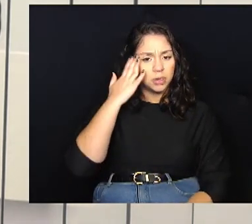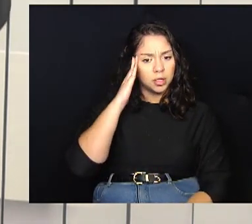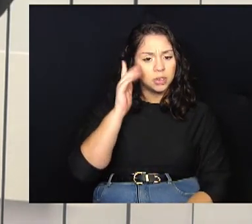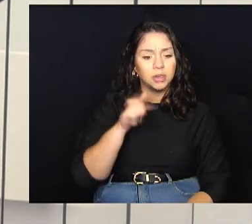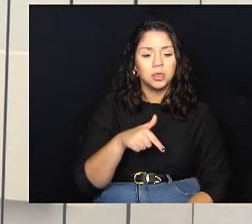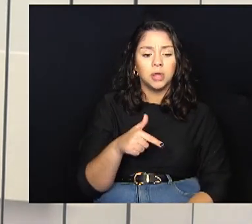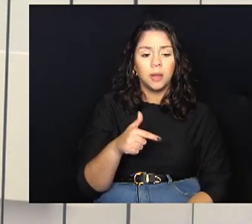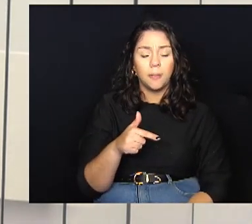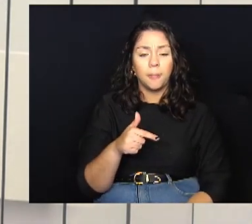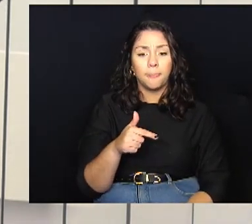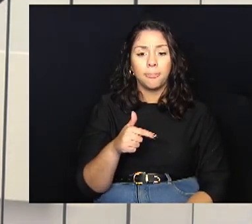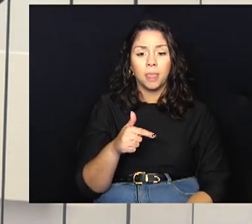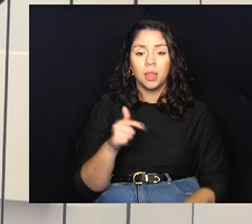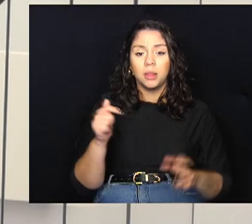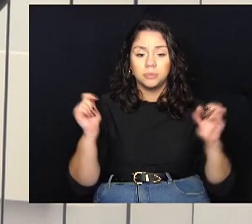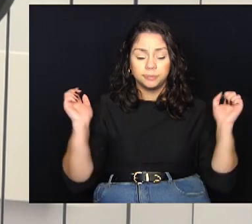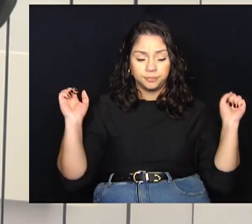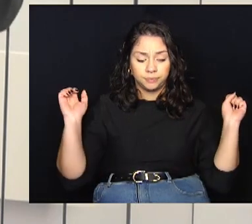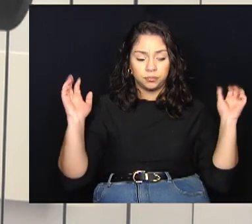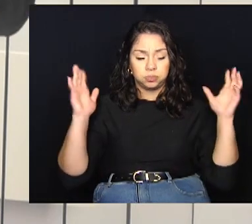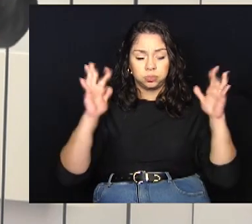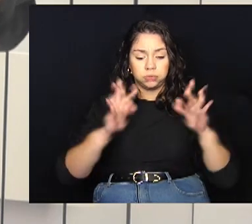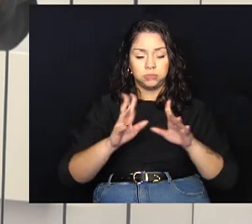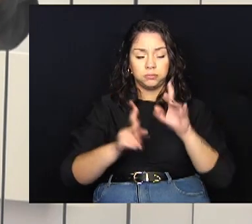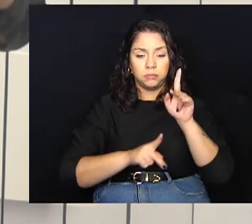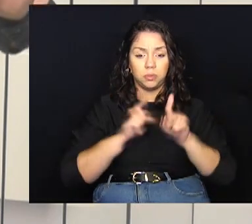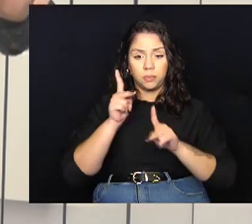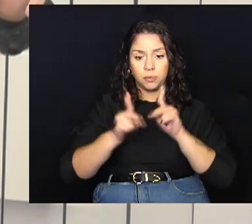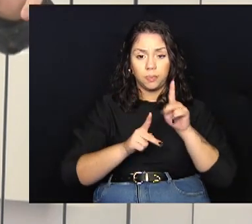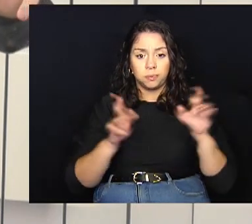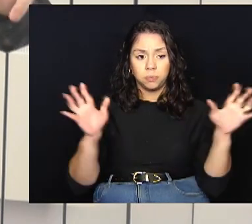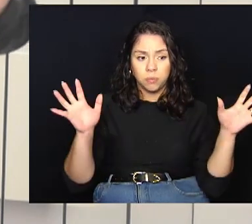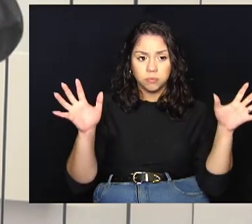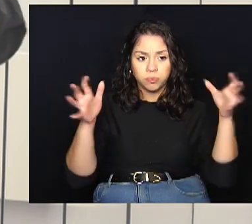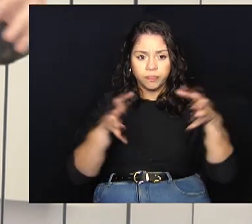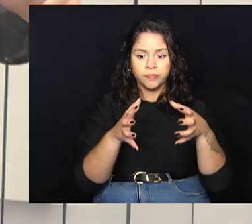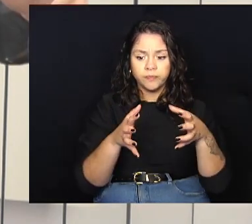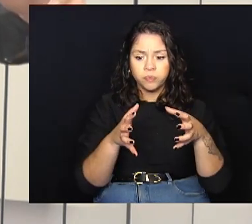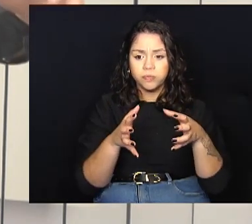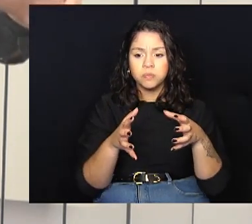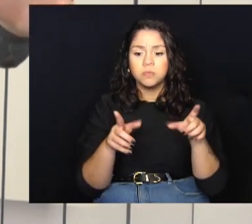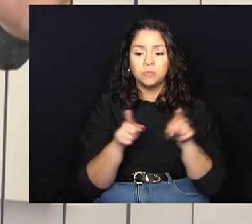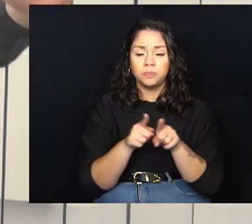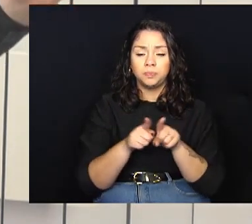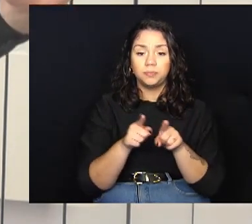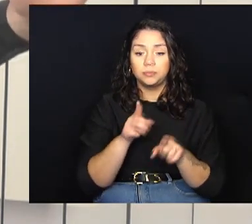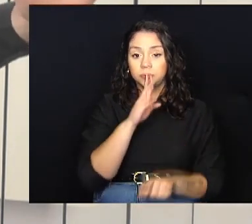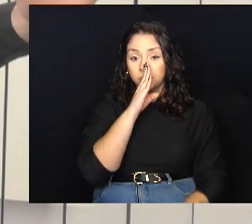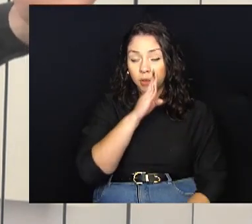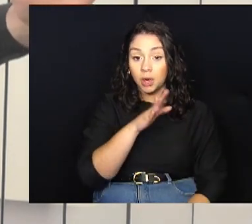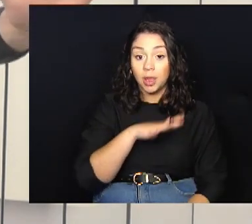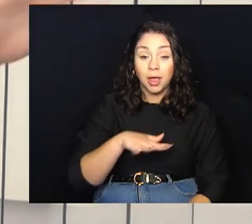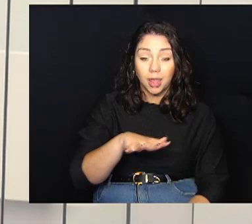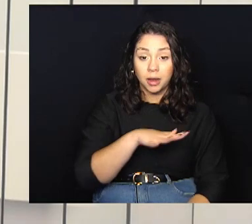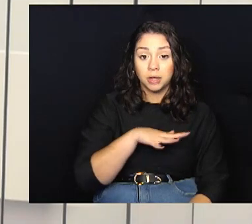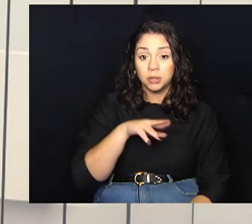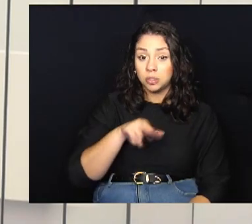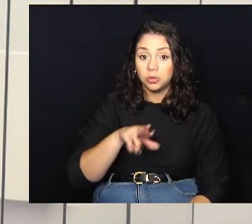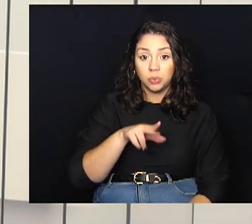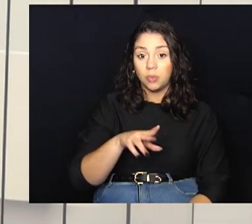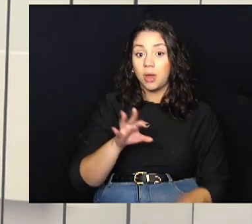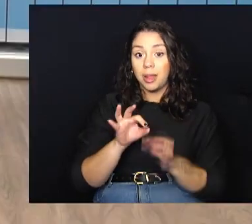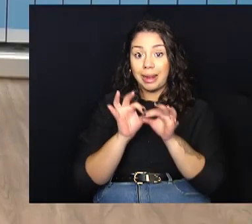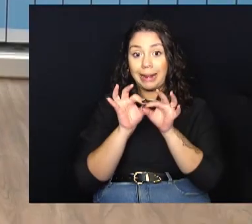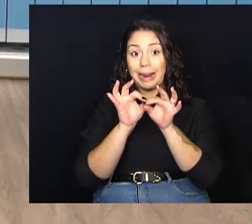uma concentração populacional grande e muitas vezes em áreas que não são tão extensas